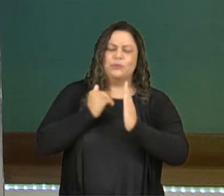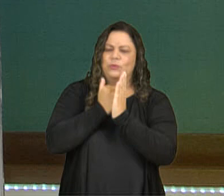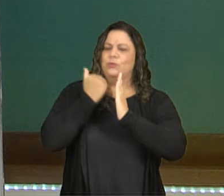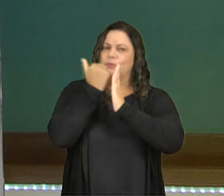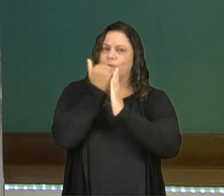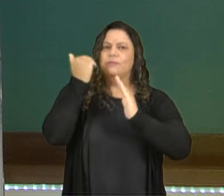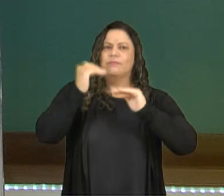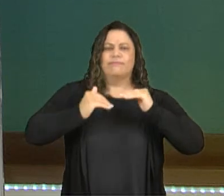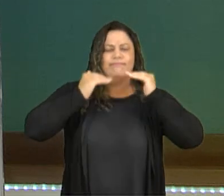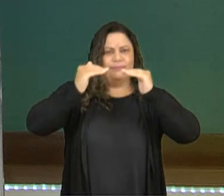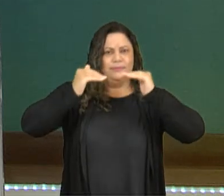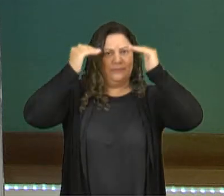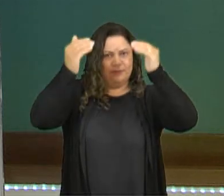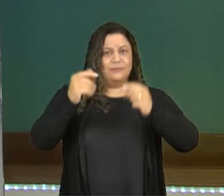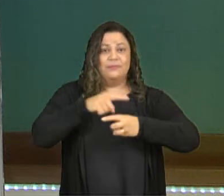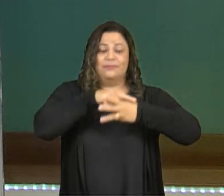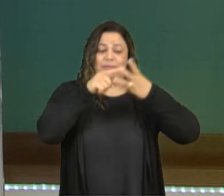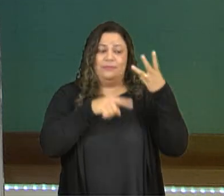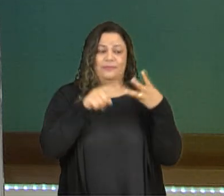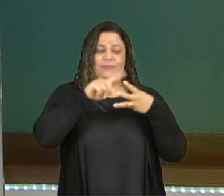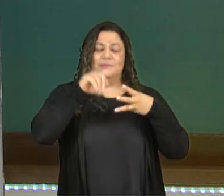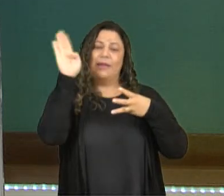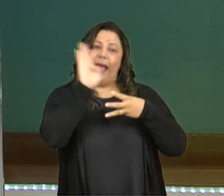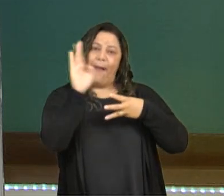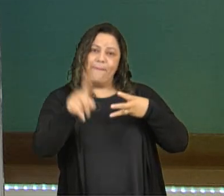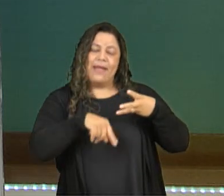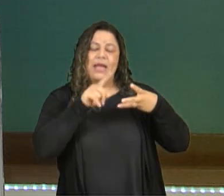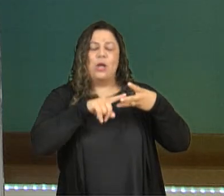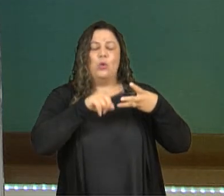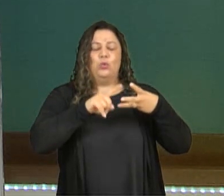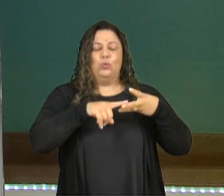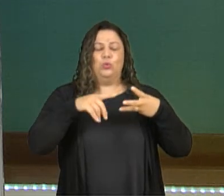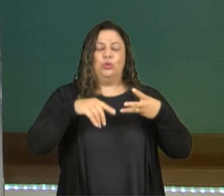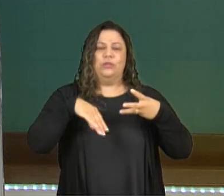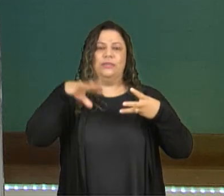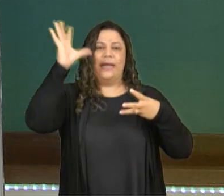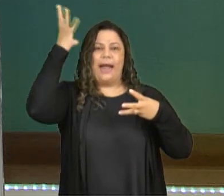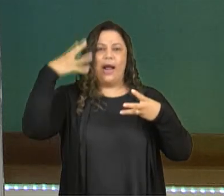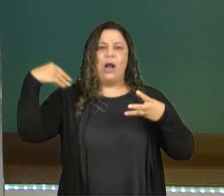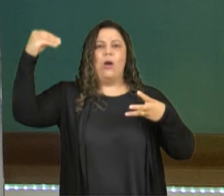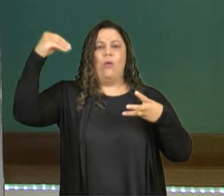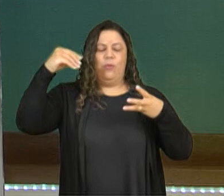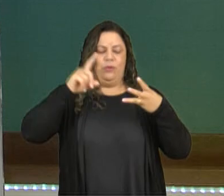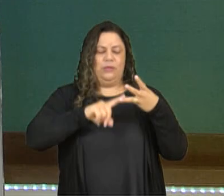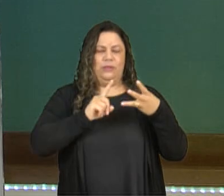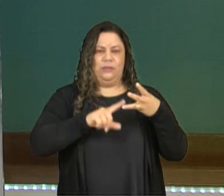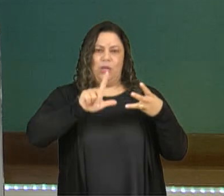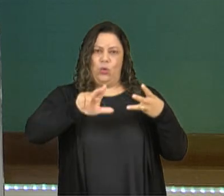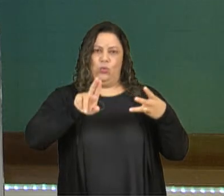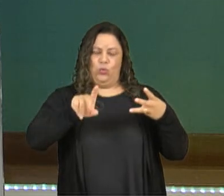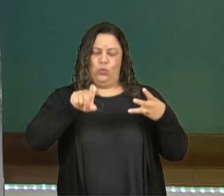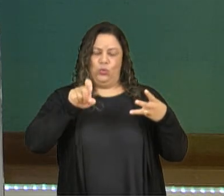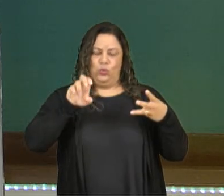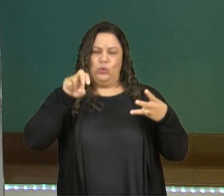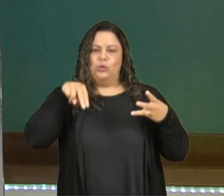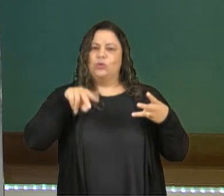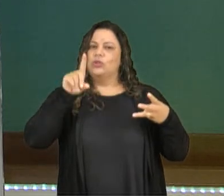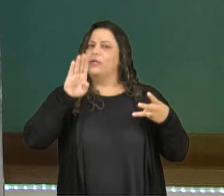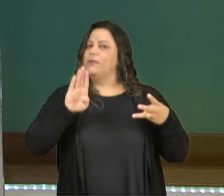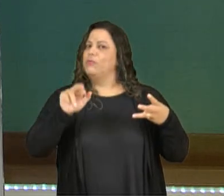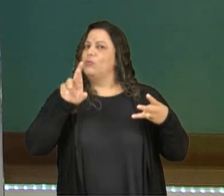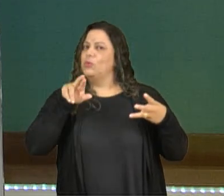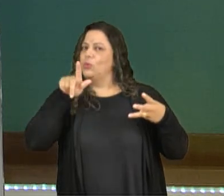de 3 países, Bélgica, Holanda e Luxemburgo, o chamado Benelux. Então, essa forma